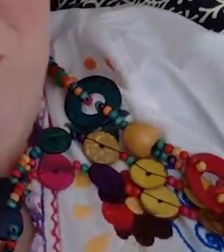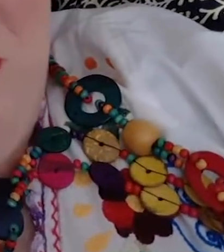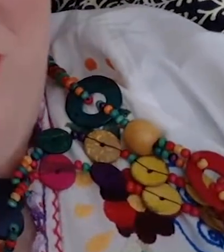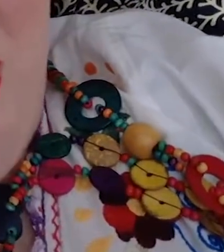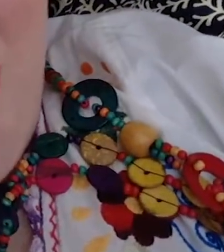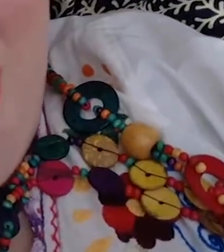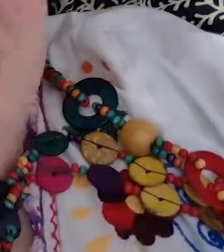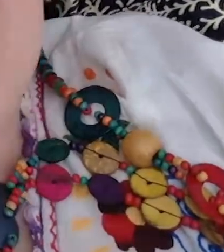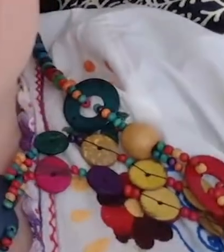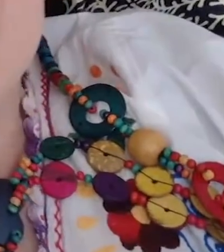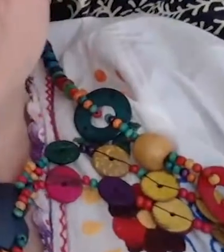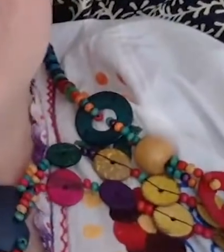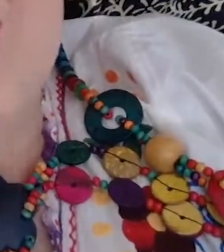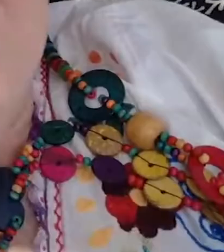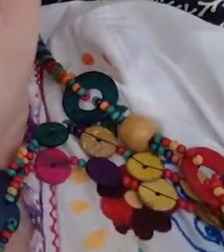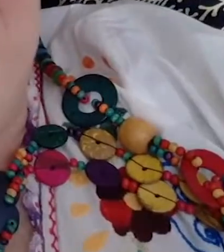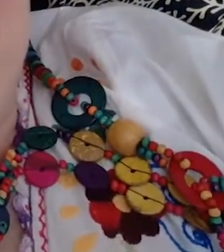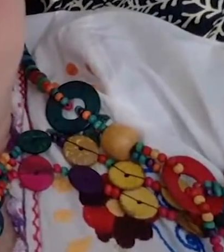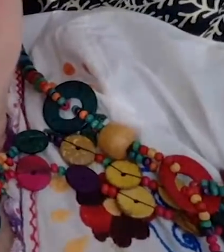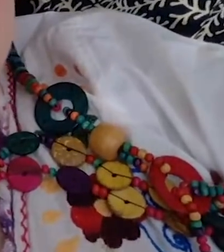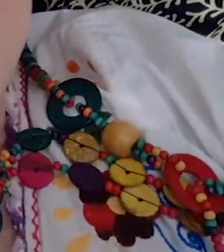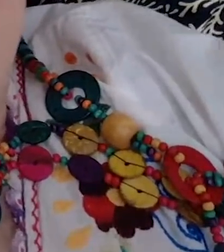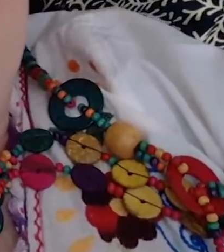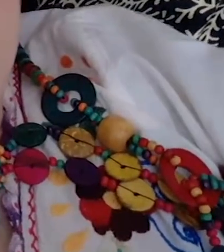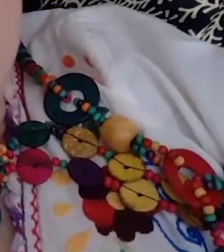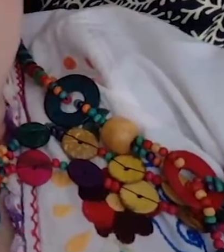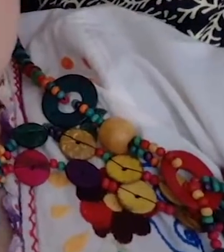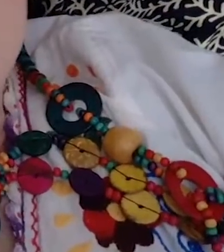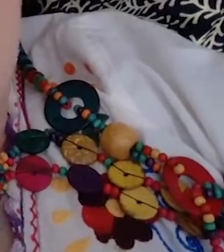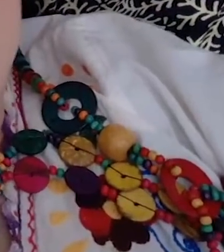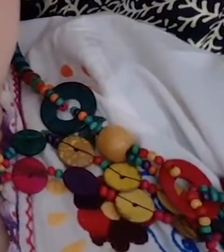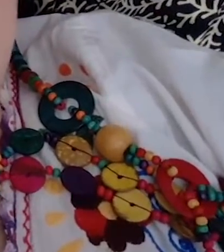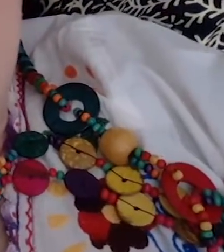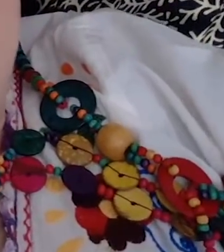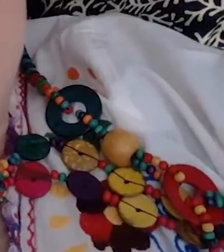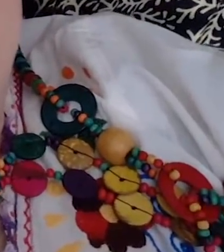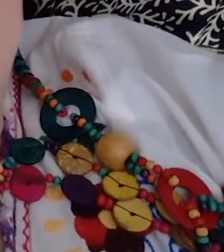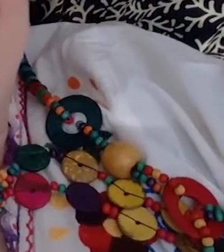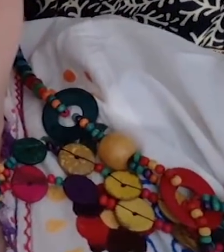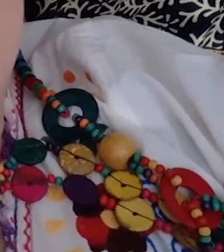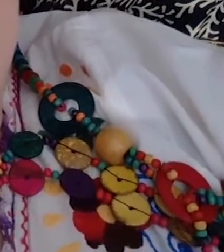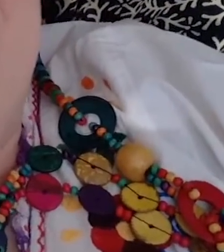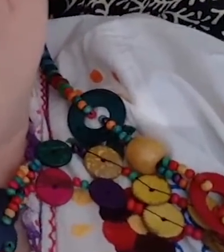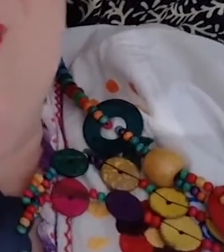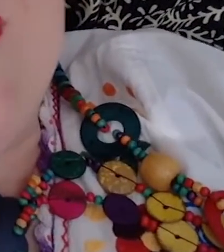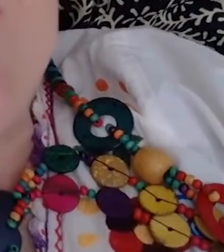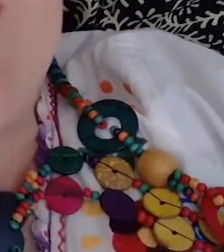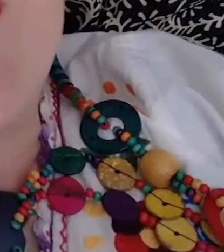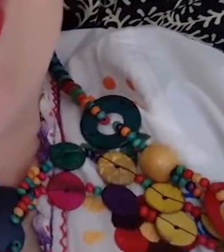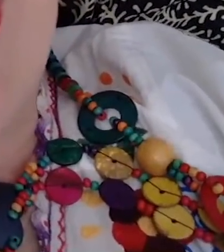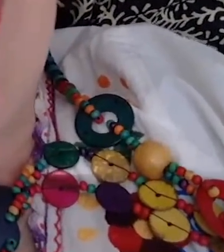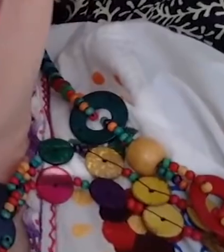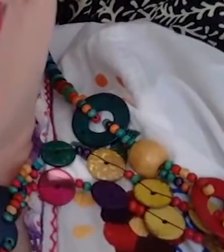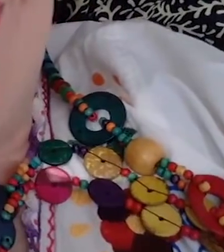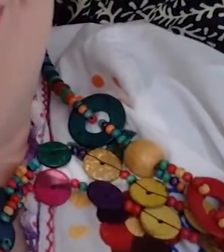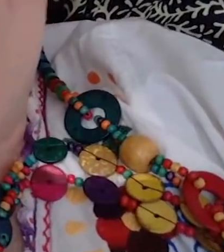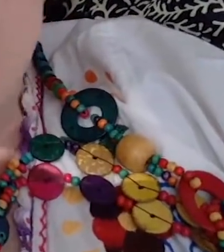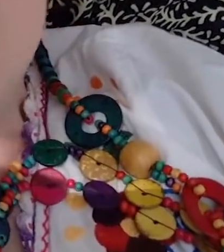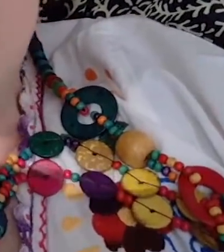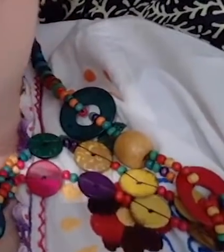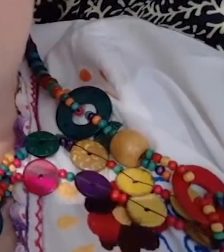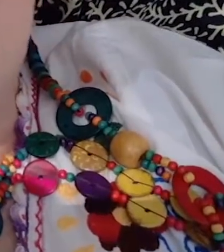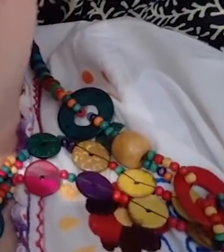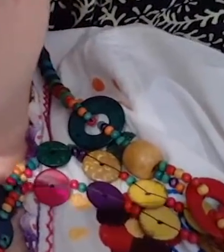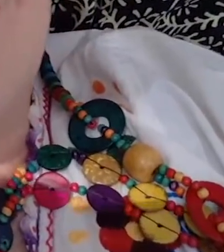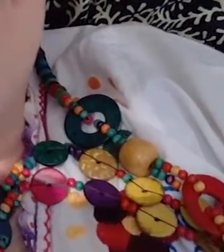Meirelles. Canção. O próprio nome do poema já nos sugere o